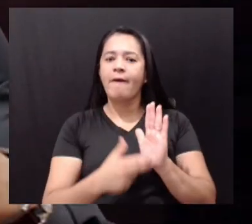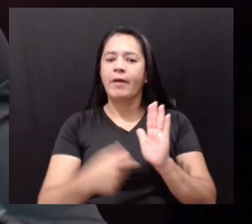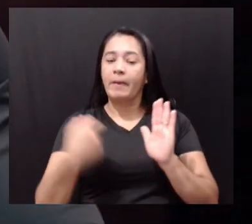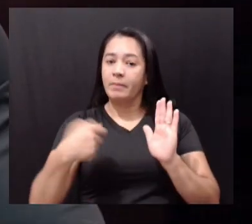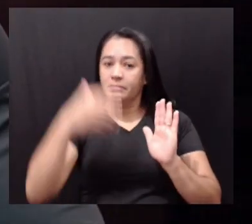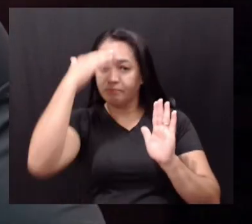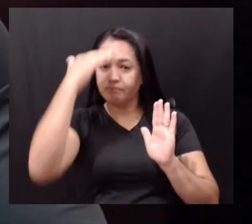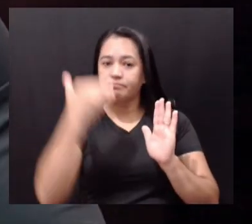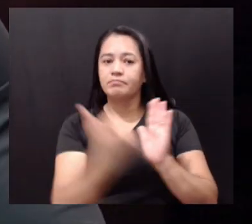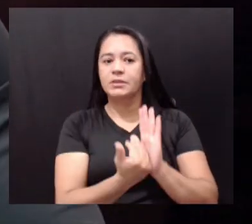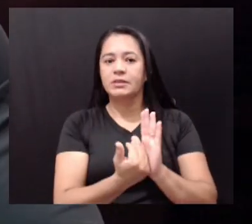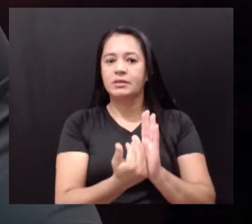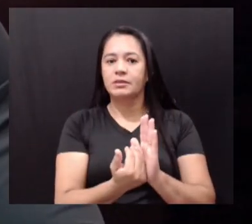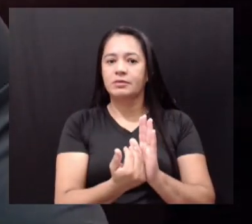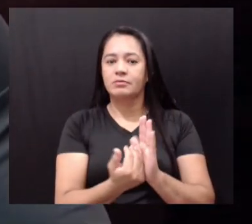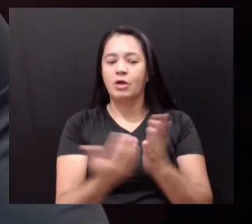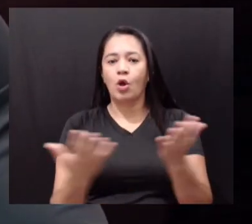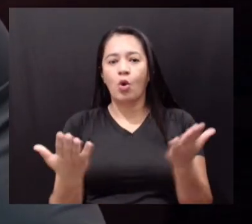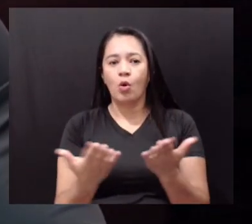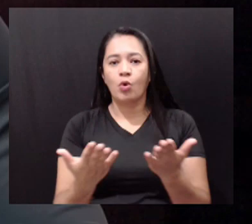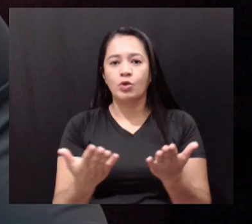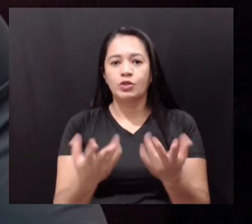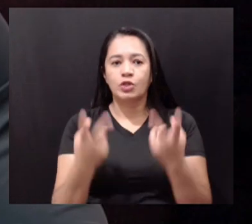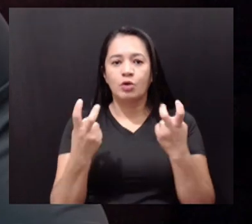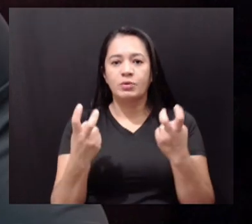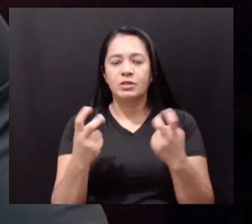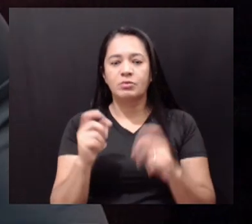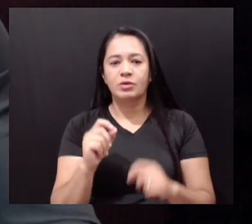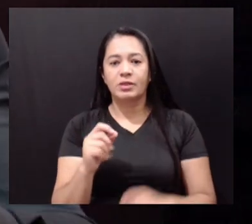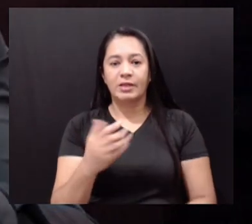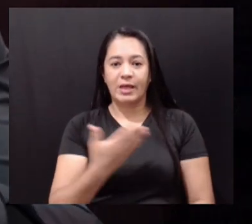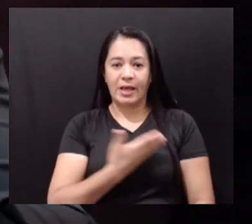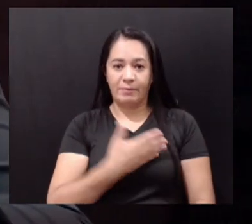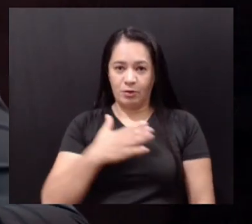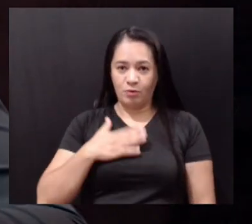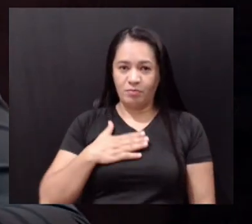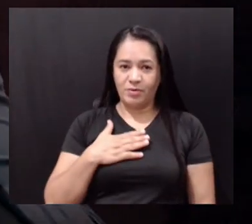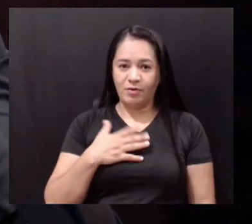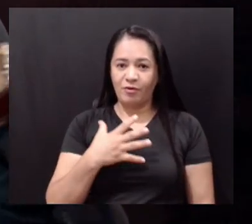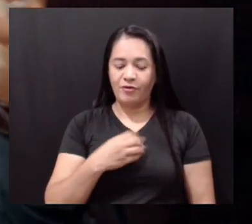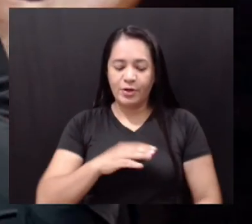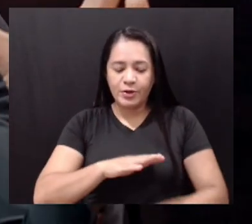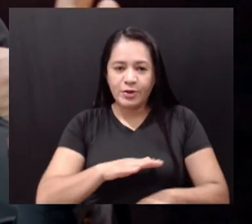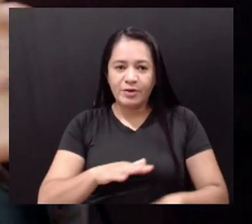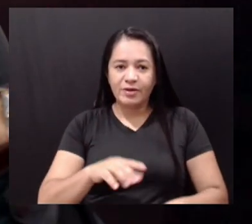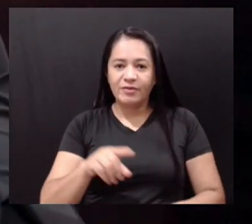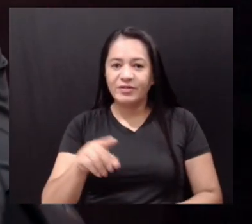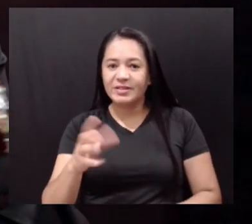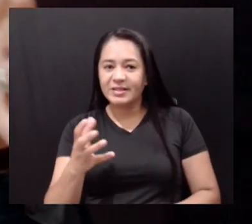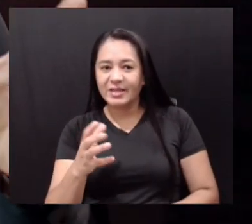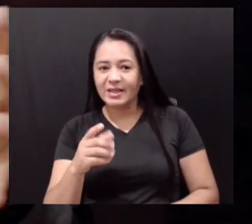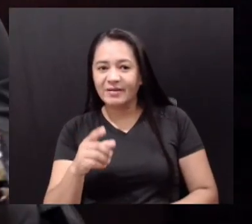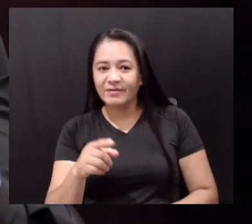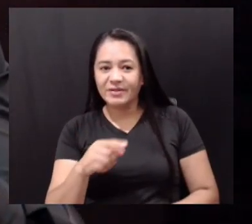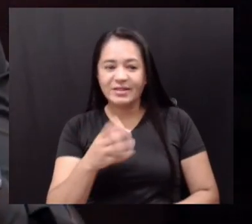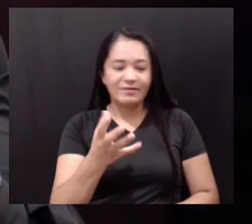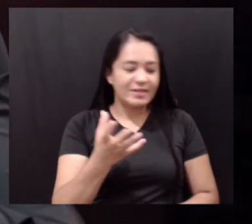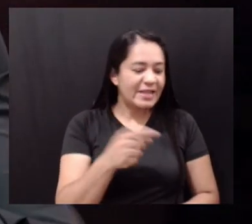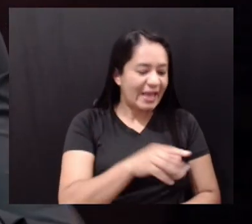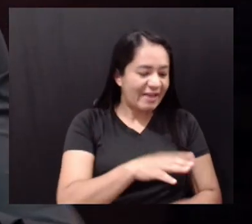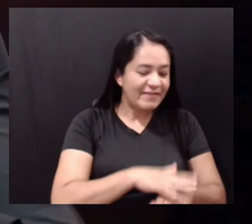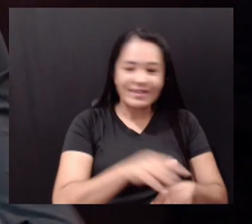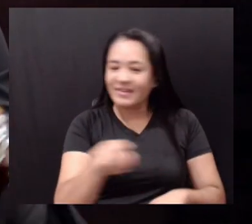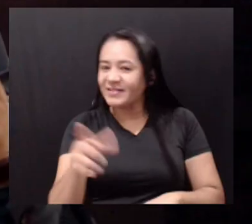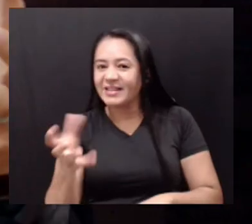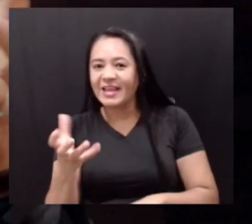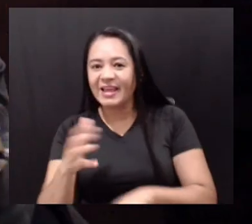muito hoje, né, então amigos com filhos pequenos, por exemplo, "Ah, então, você gostaria de fazer isso? Você gostaria de fazer isso?" Tem 2 opções de frutas,